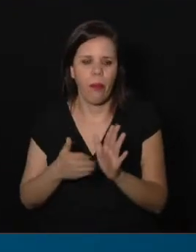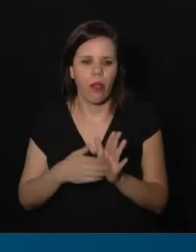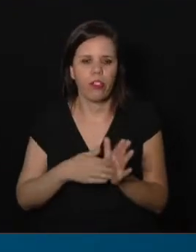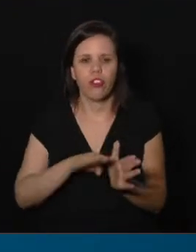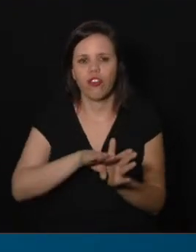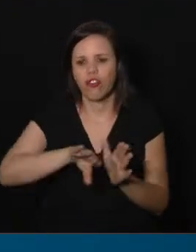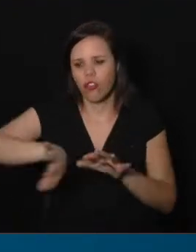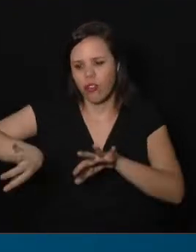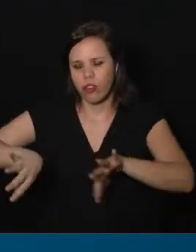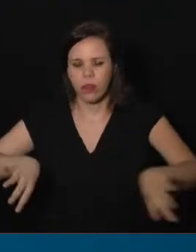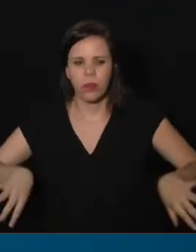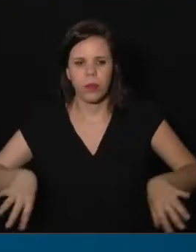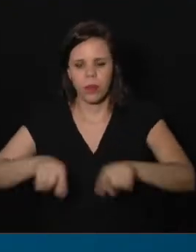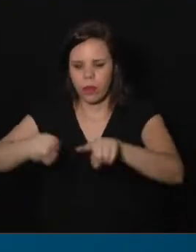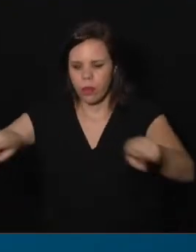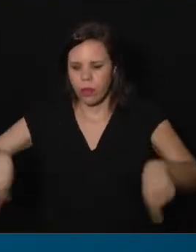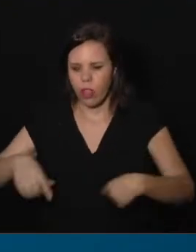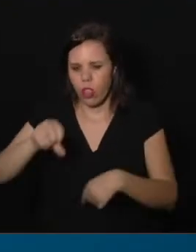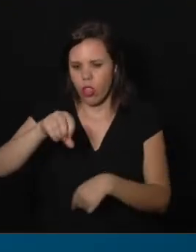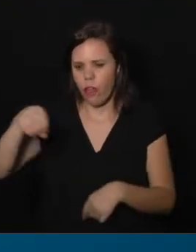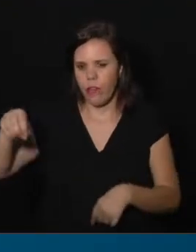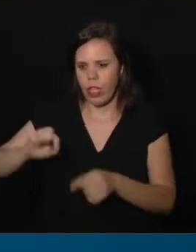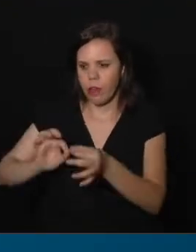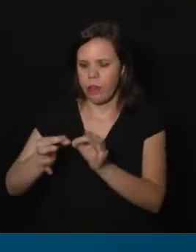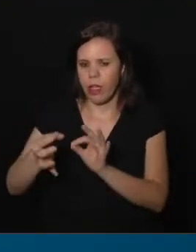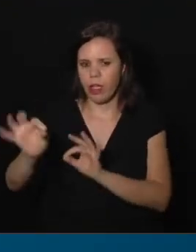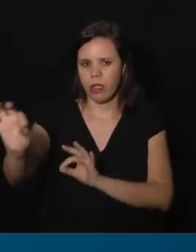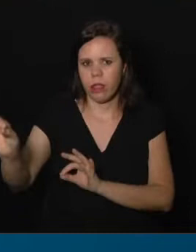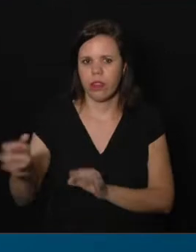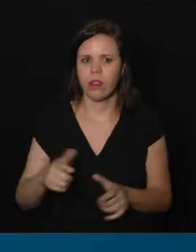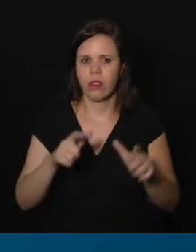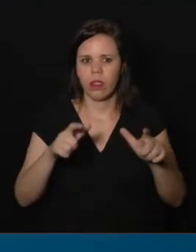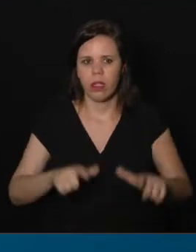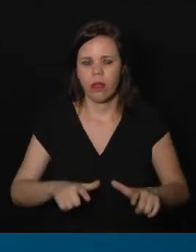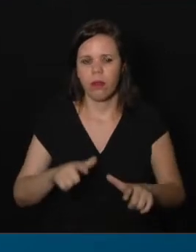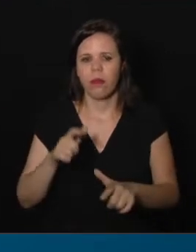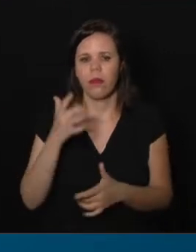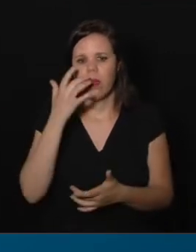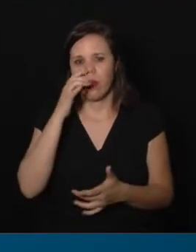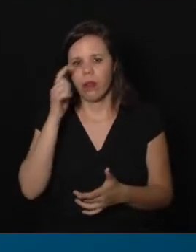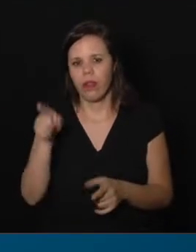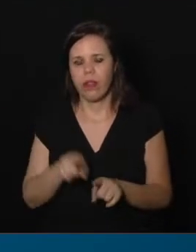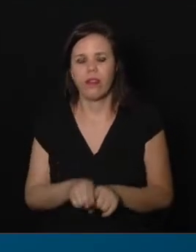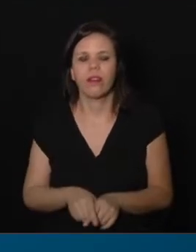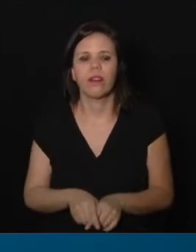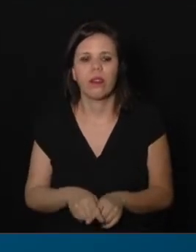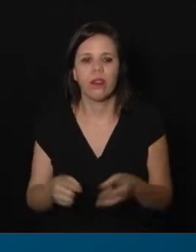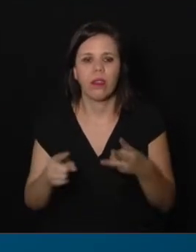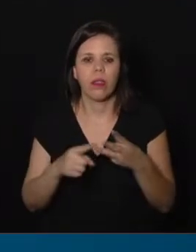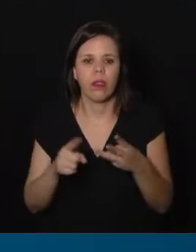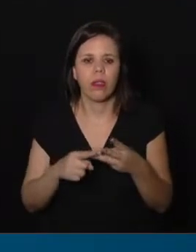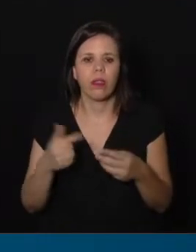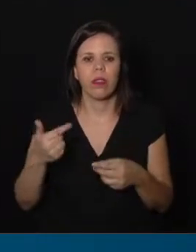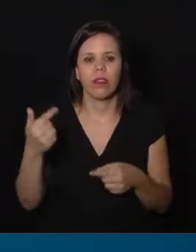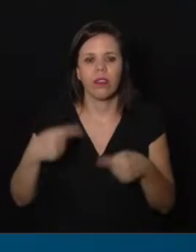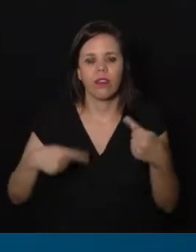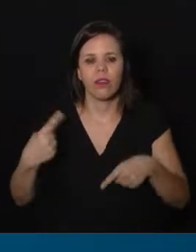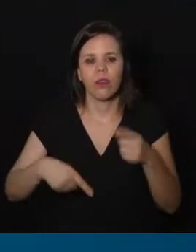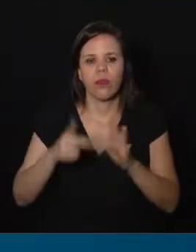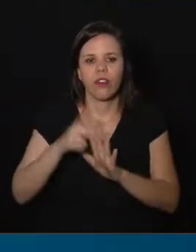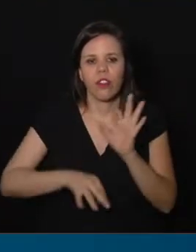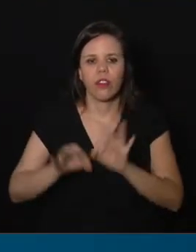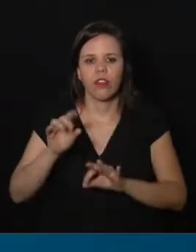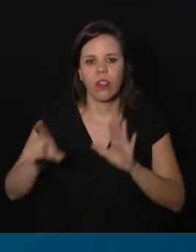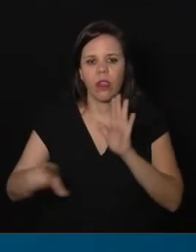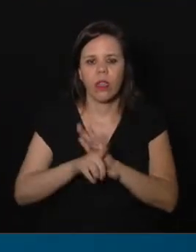área de 90 metros quadrados situada no Jardim Novo Campos Elíseos. O item 3 é a segunda discussão do projeto de lei